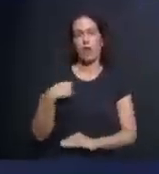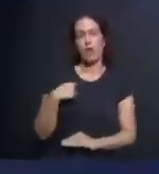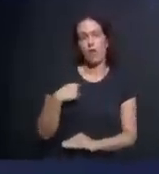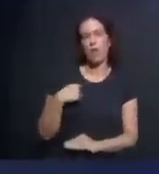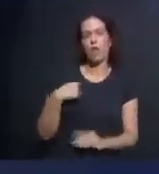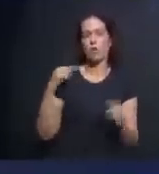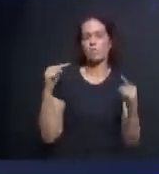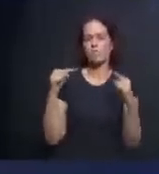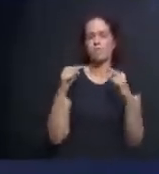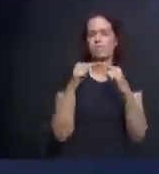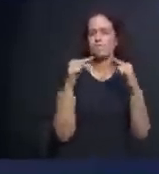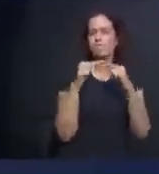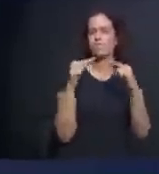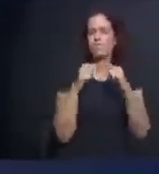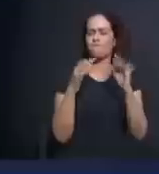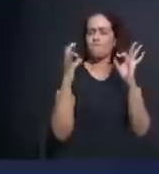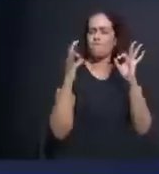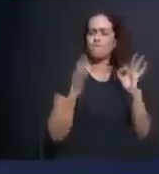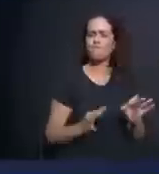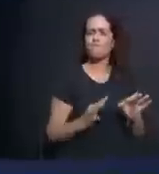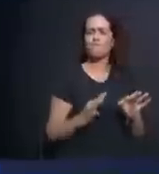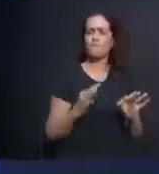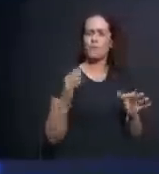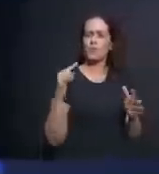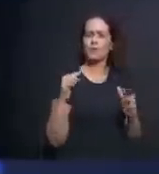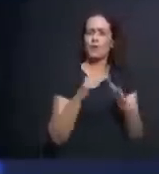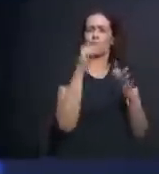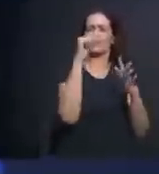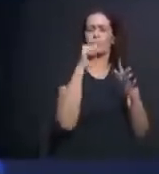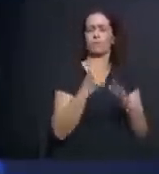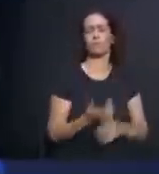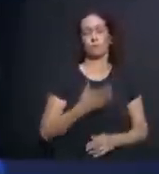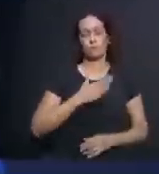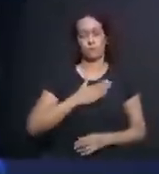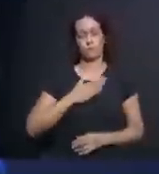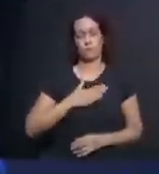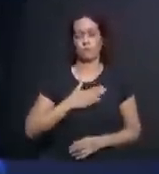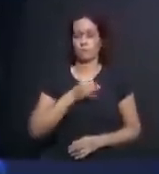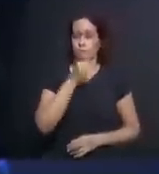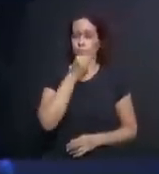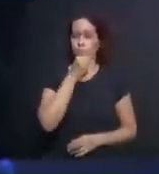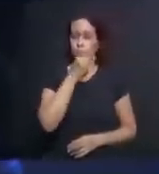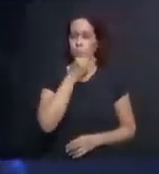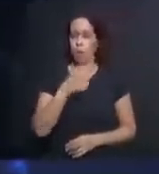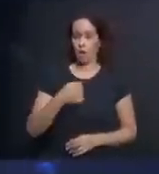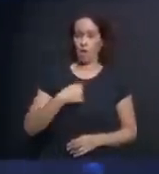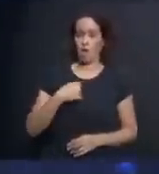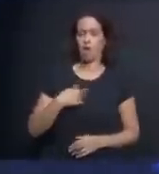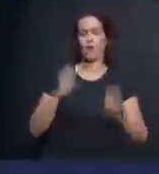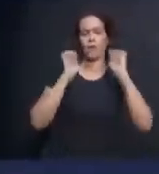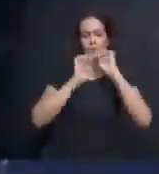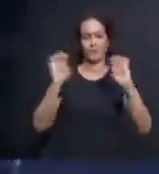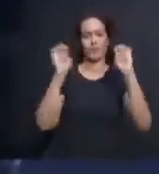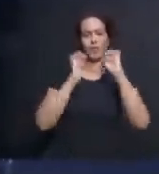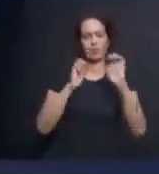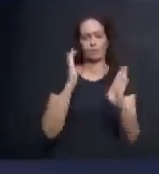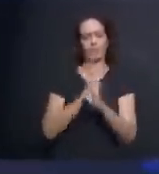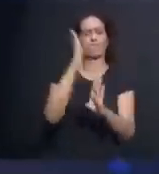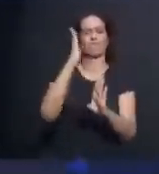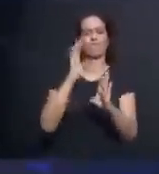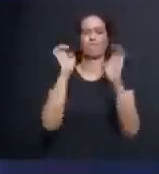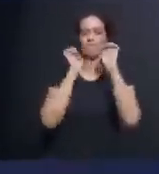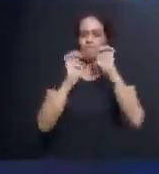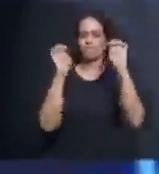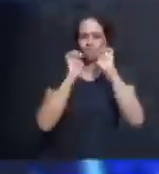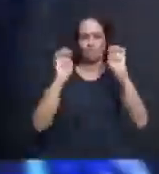entendi exatamente nessa área. Comigo, por exemplo, eu sou um evangelista. Eu sou evangelista,